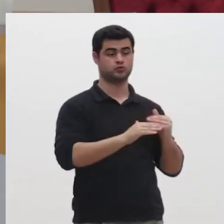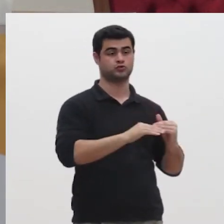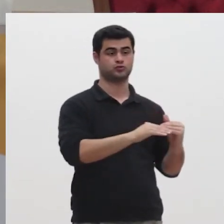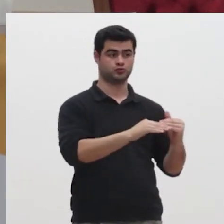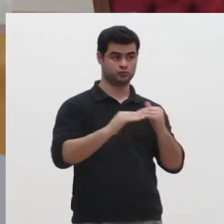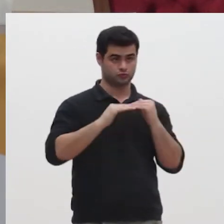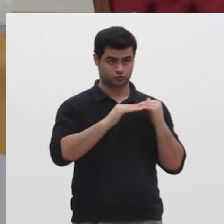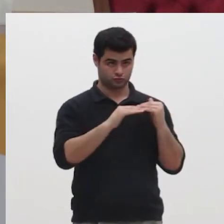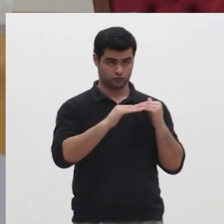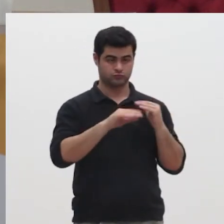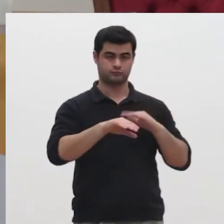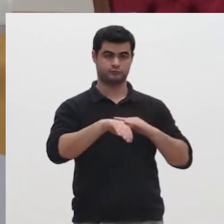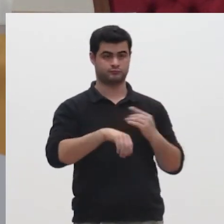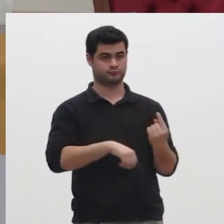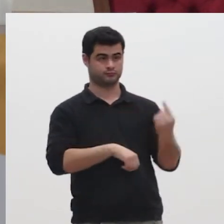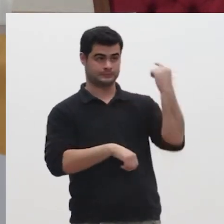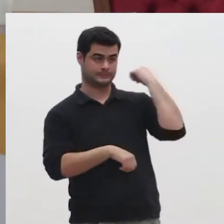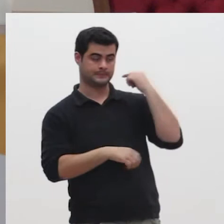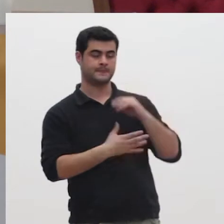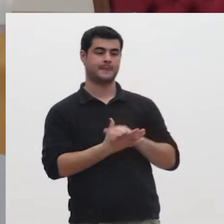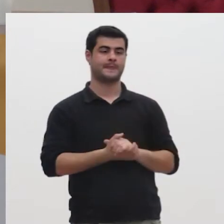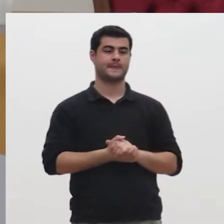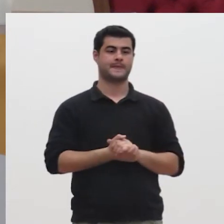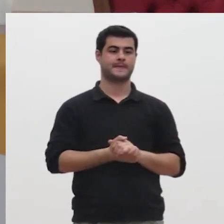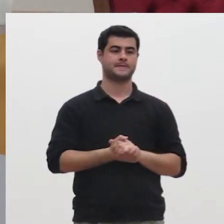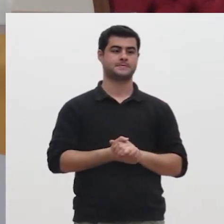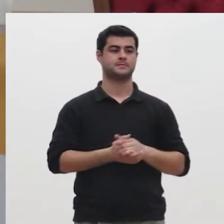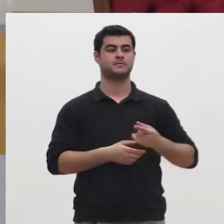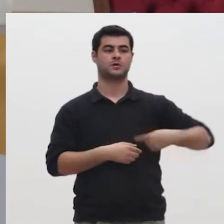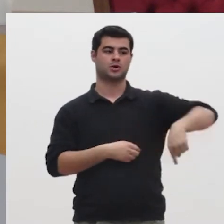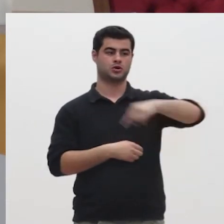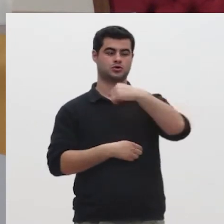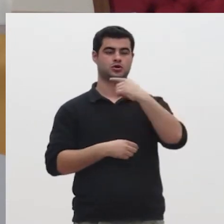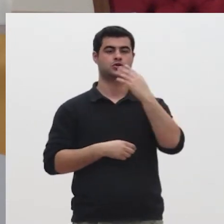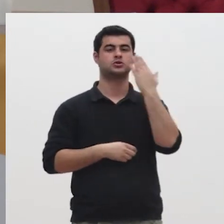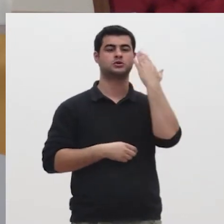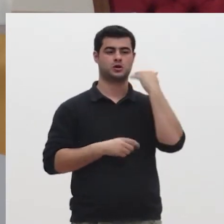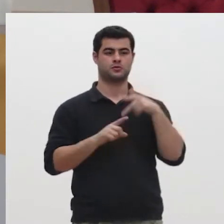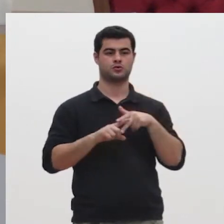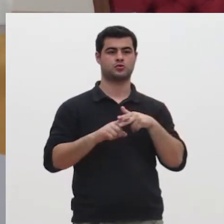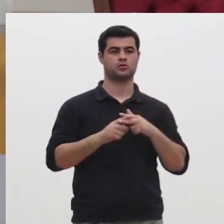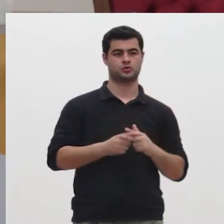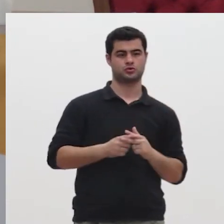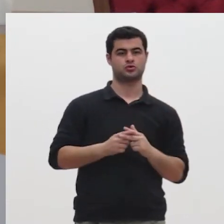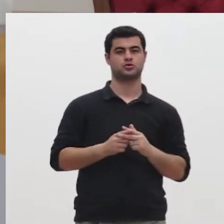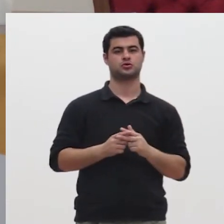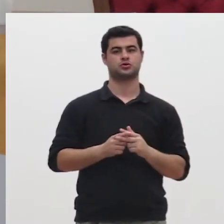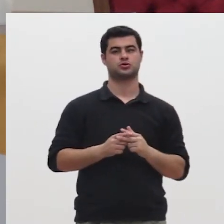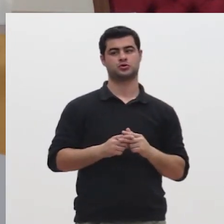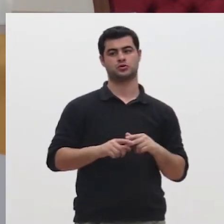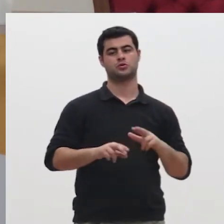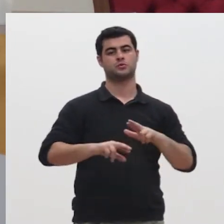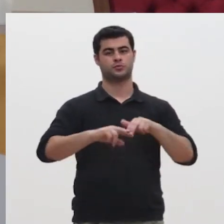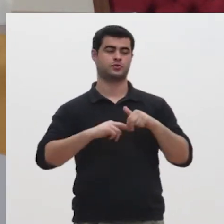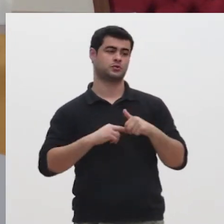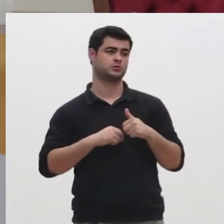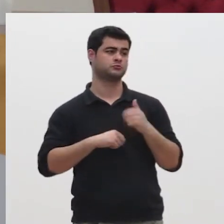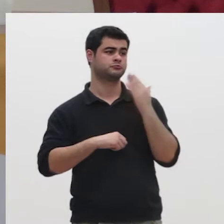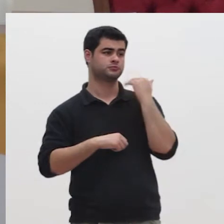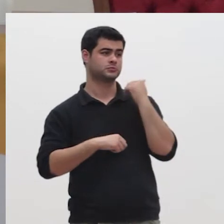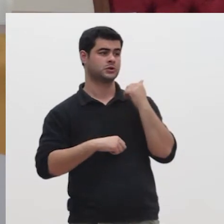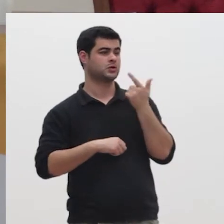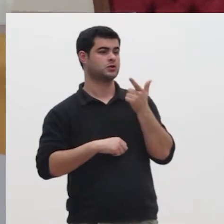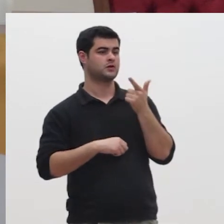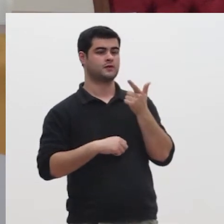ter feito à época. Nós corrigimos isso a partir de uma demanda do Ministério Público, um verbo, portanto, e não tivemos mais